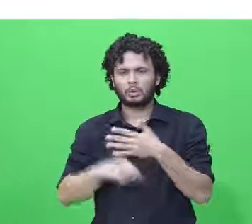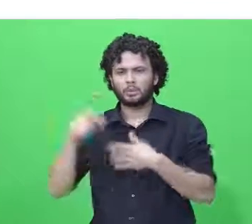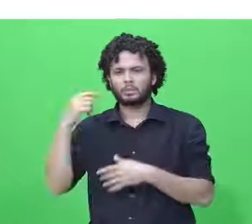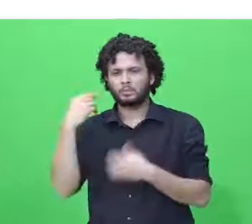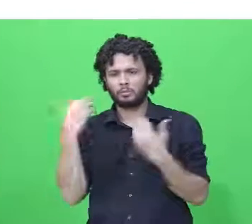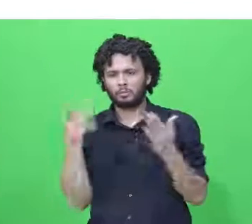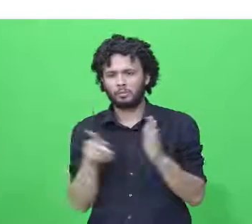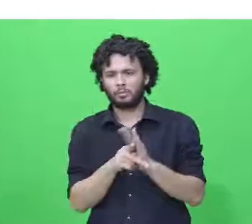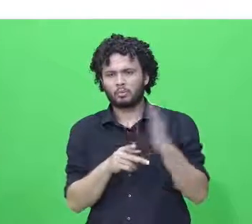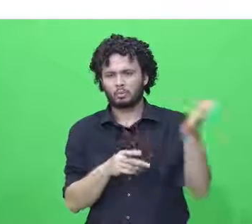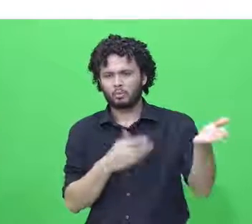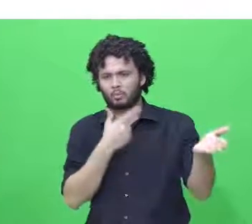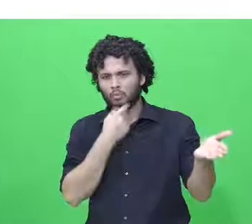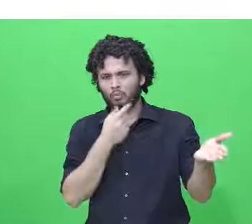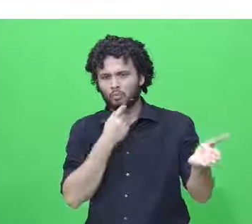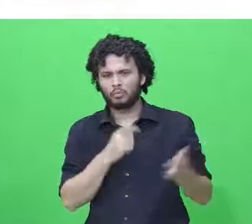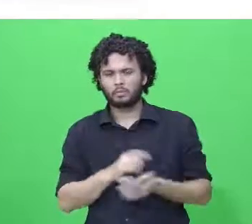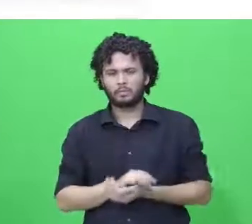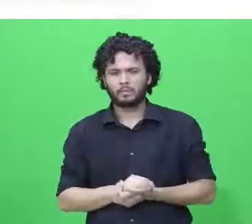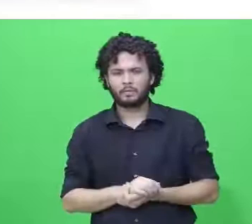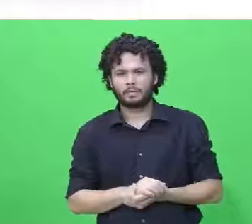varguista.